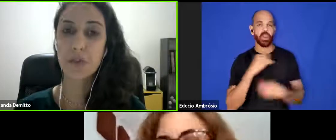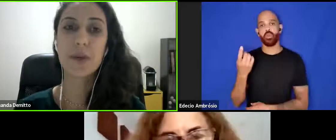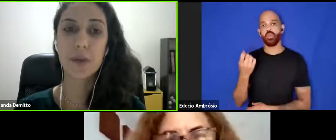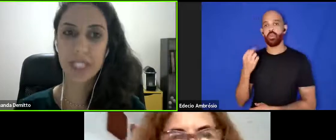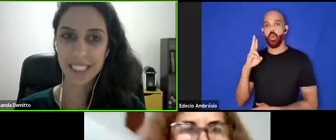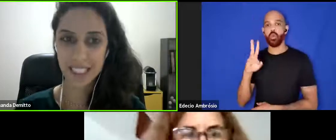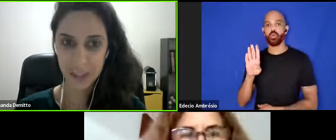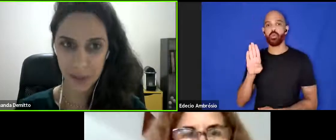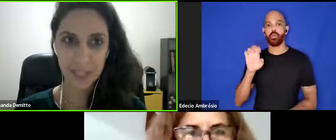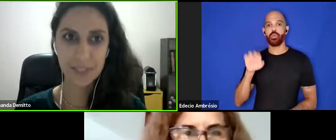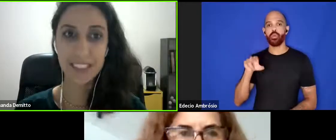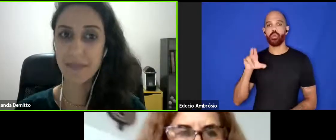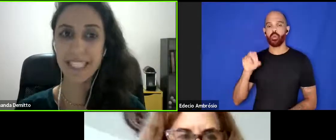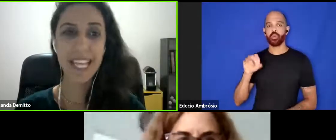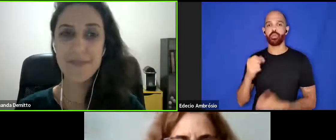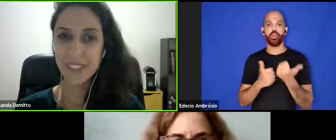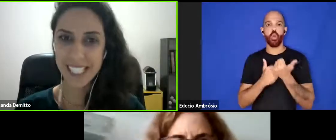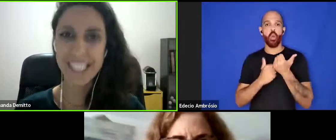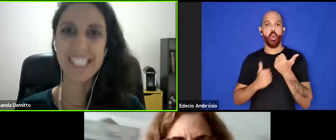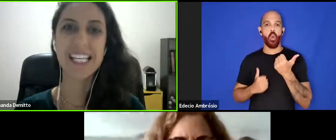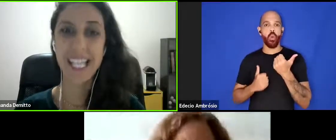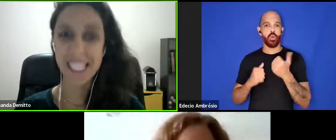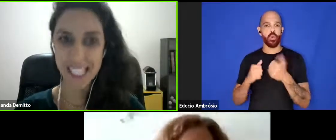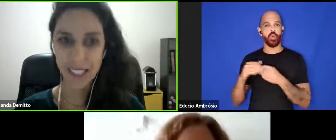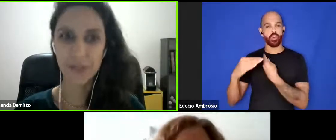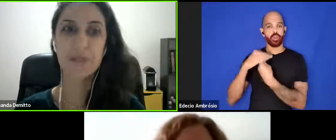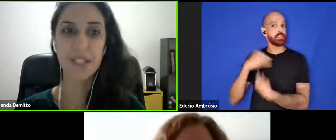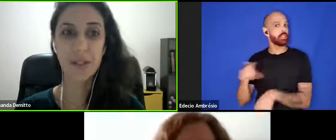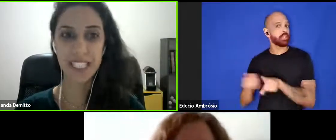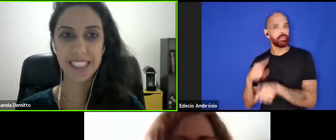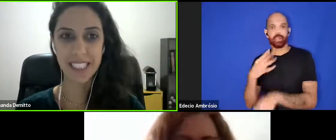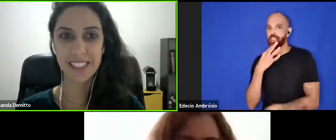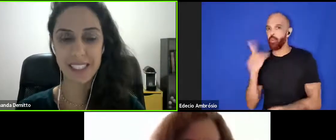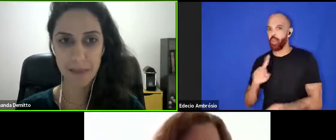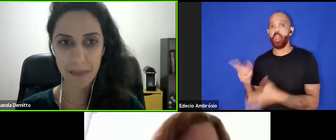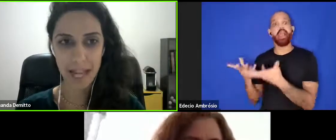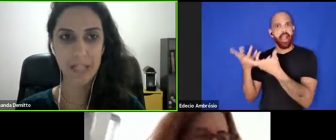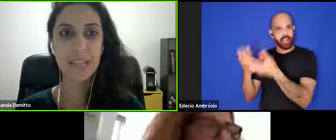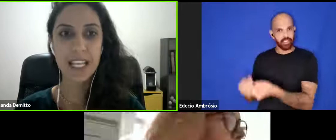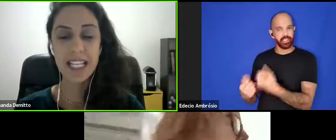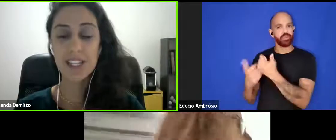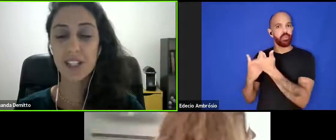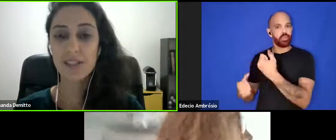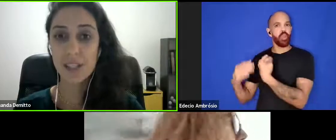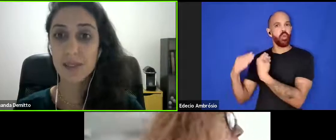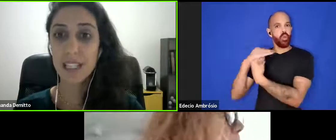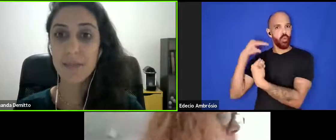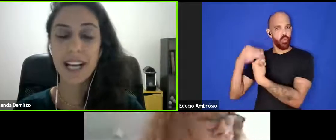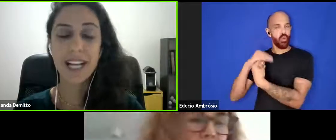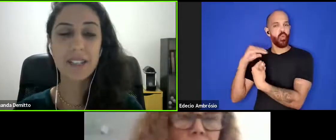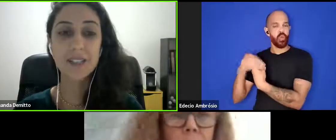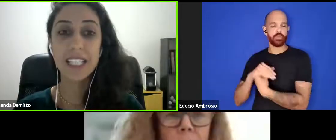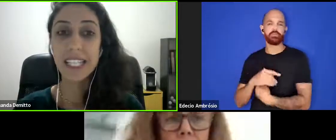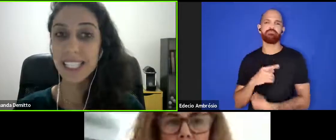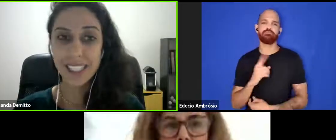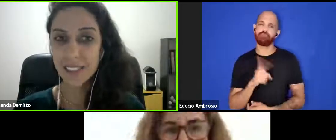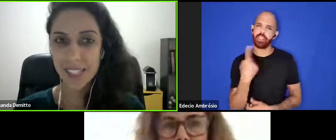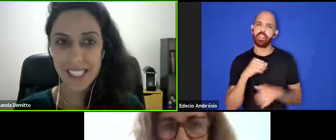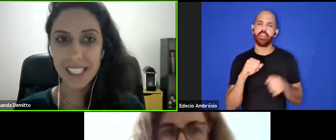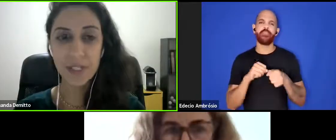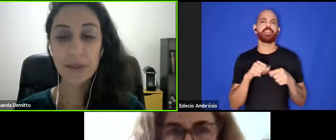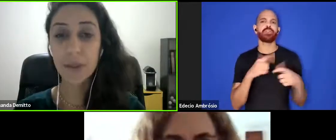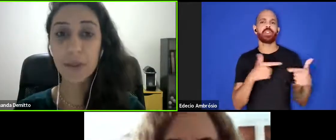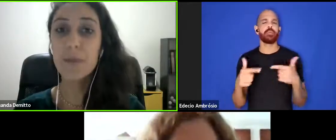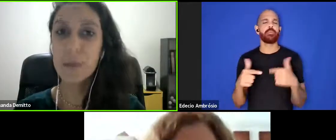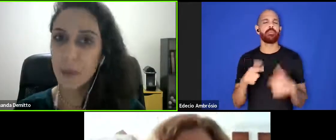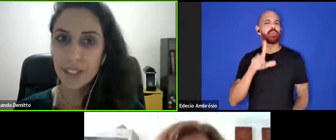que foi o meu co-orientador, também nem me conhecia e aceitou me co-orientar nesse trabalho. E a gente fez um trabalho lindo,